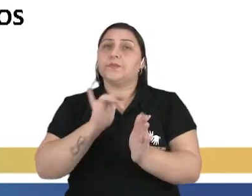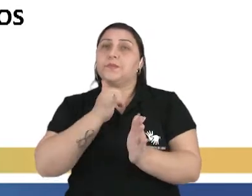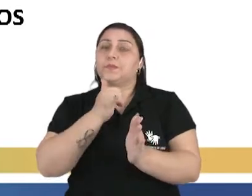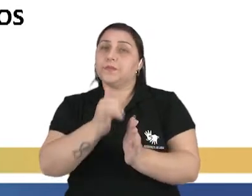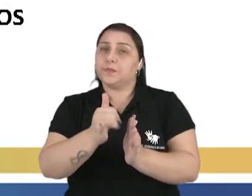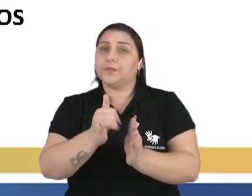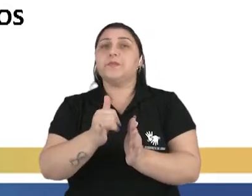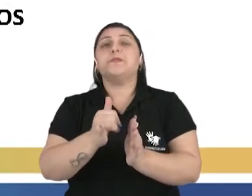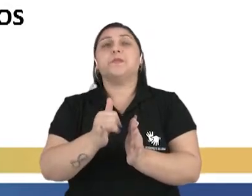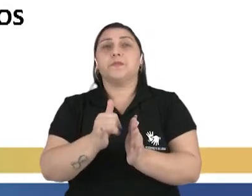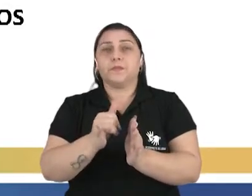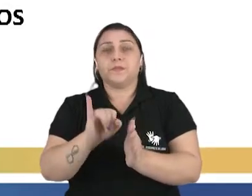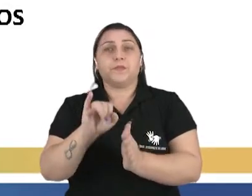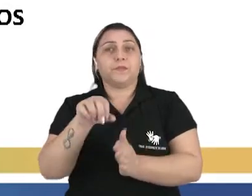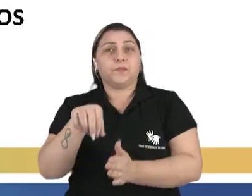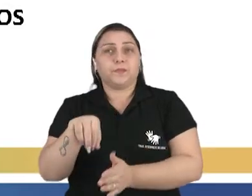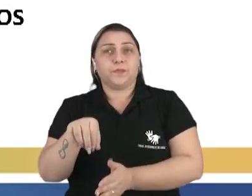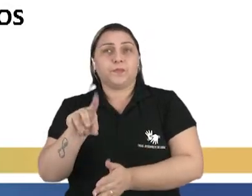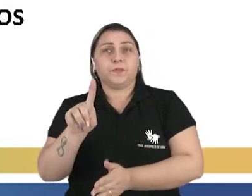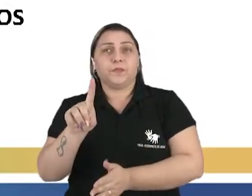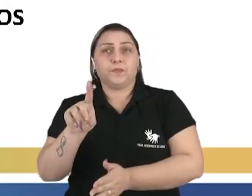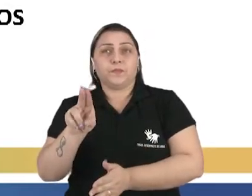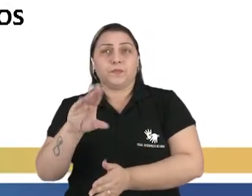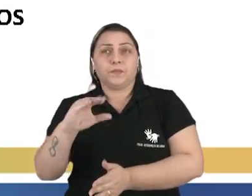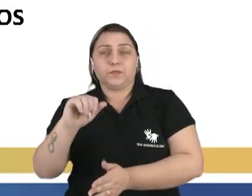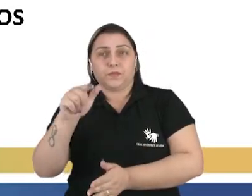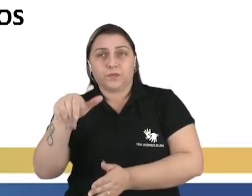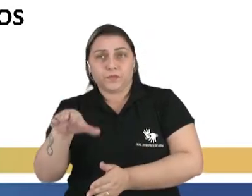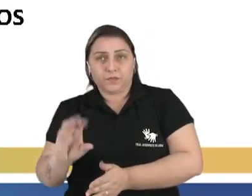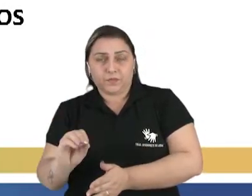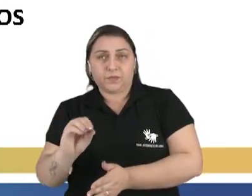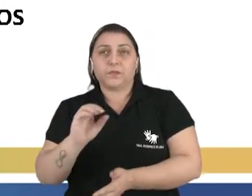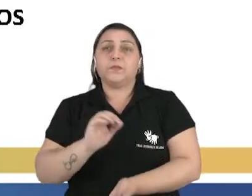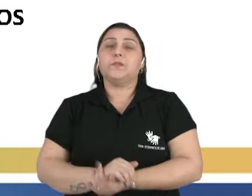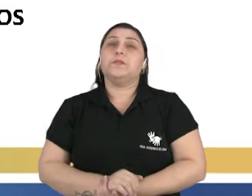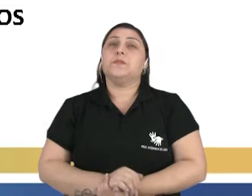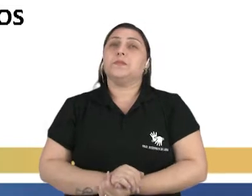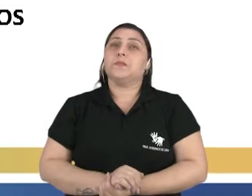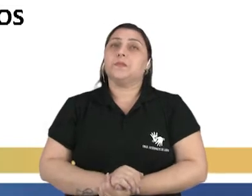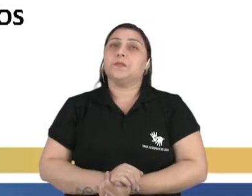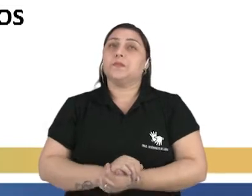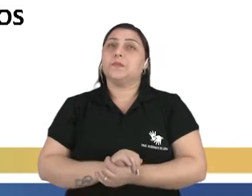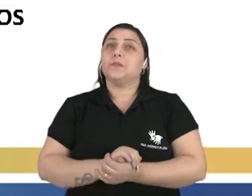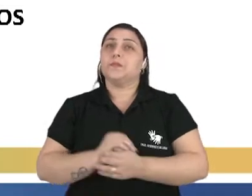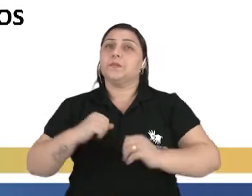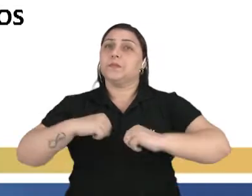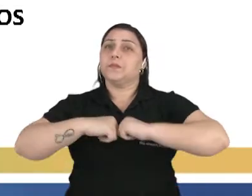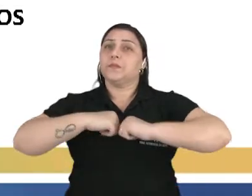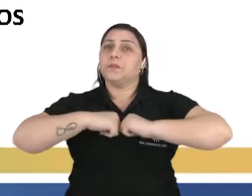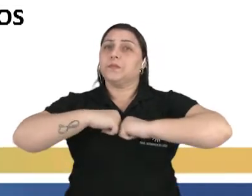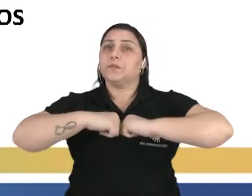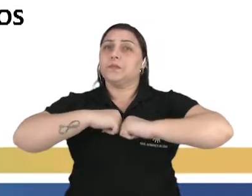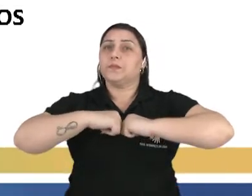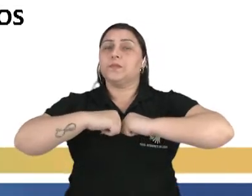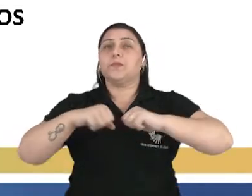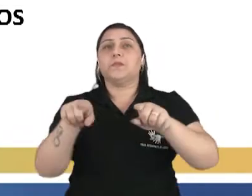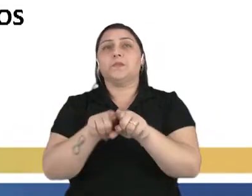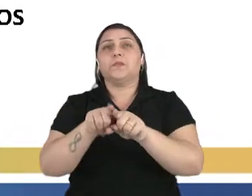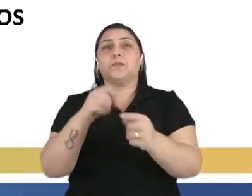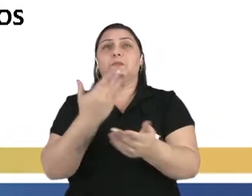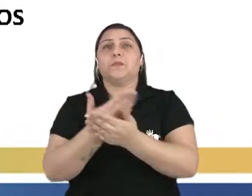eletrização, que é indução, eletrização por contato e eletrização por atrito. E a aula sobre